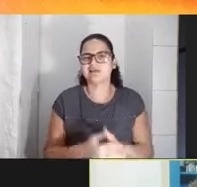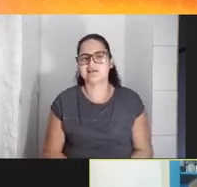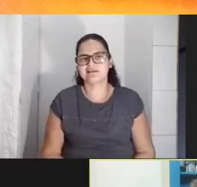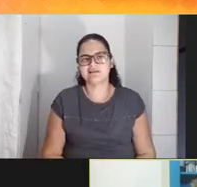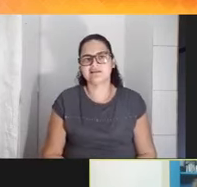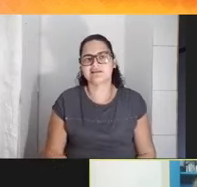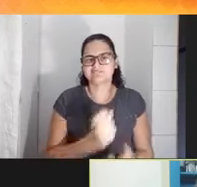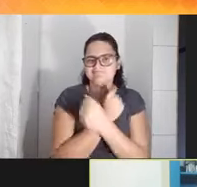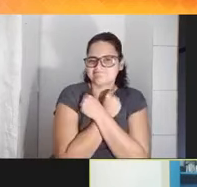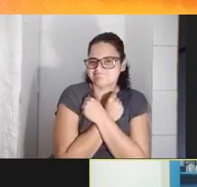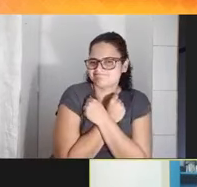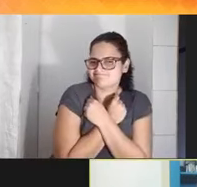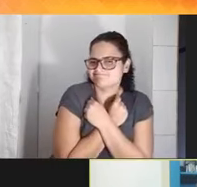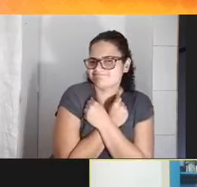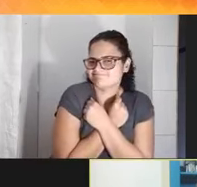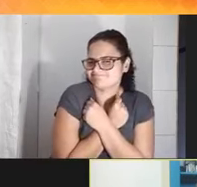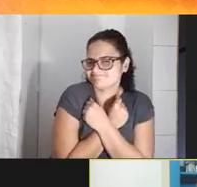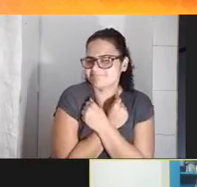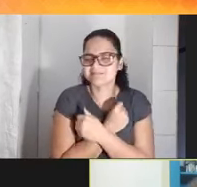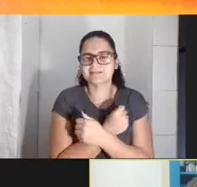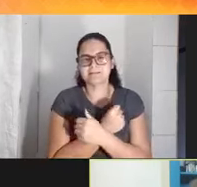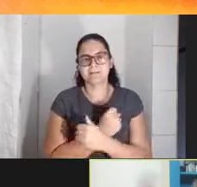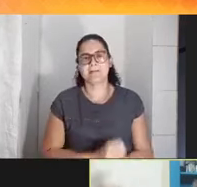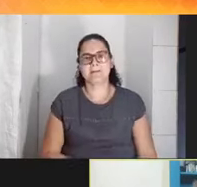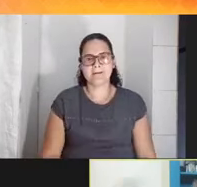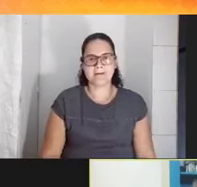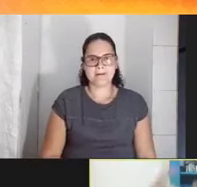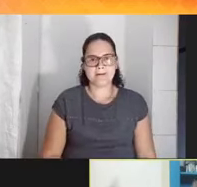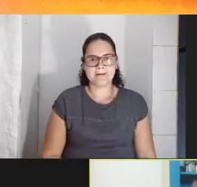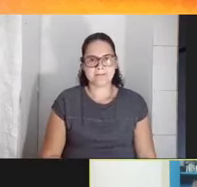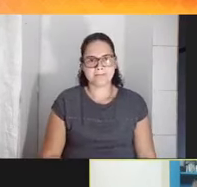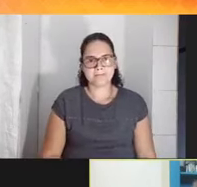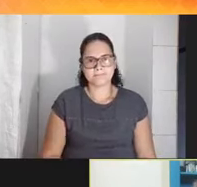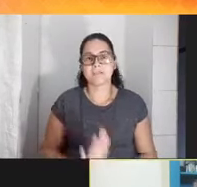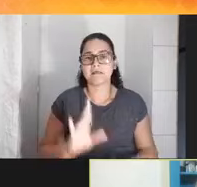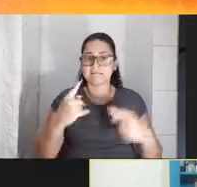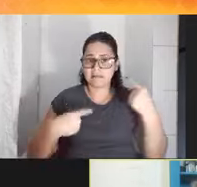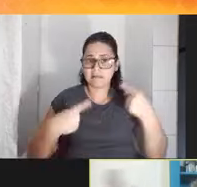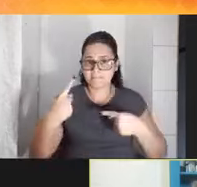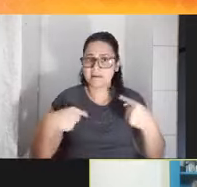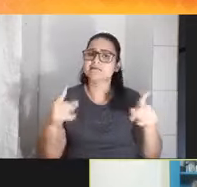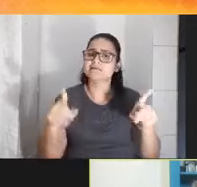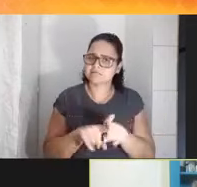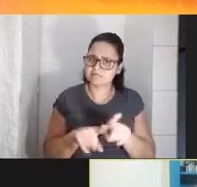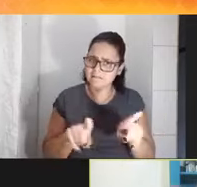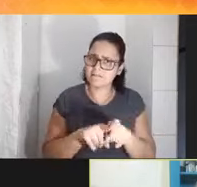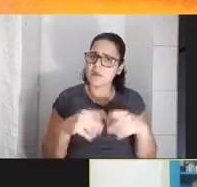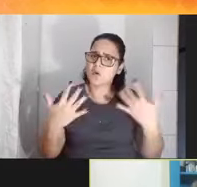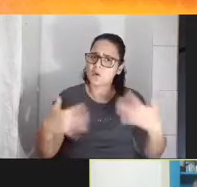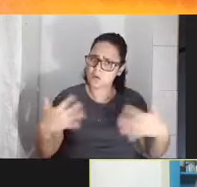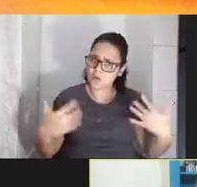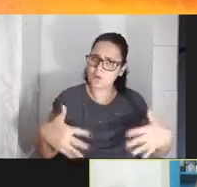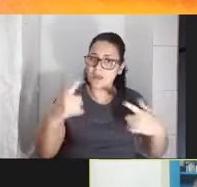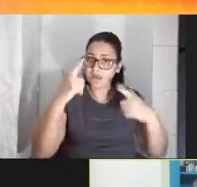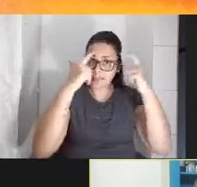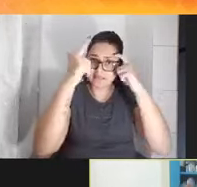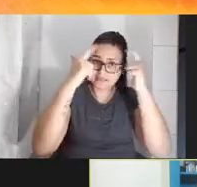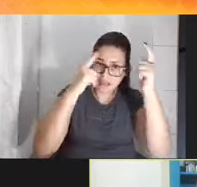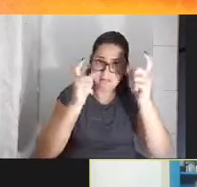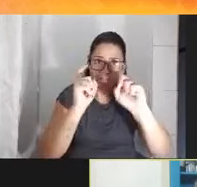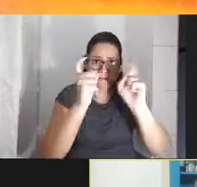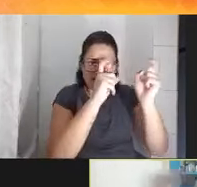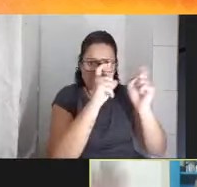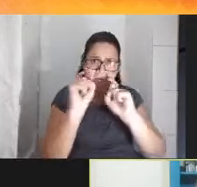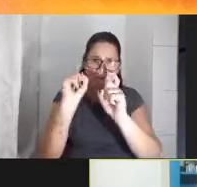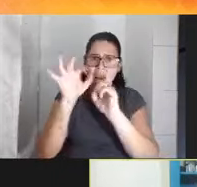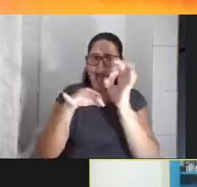abraço caloroso, ir para os debates que também eram calorosos, para disputas de ideias, de argumentos, mas